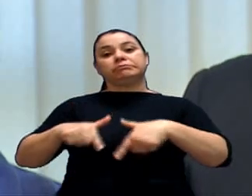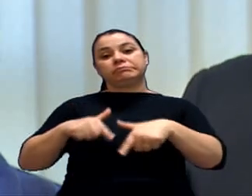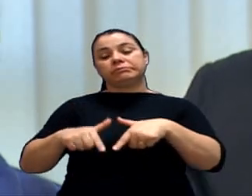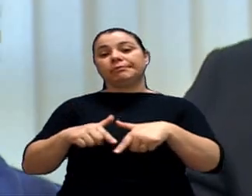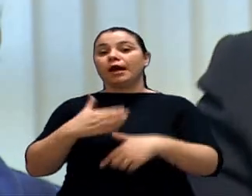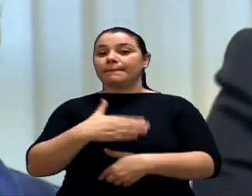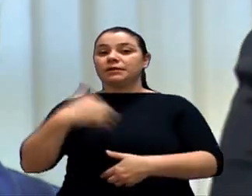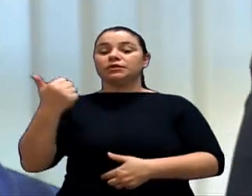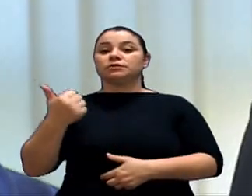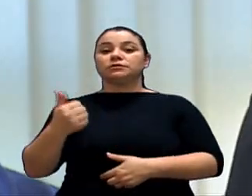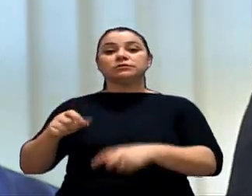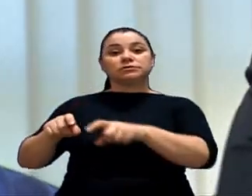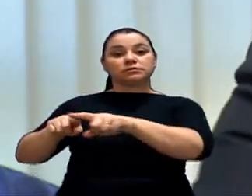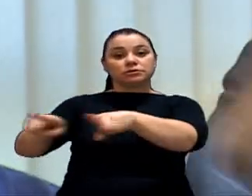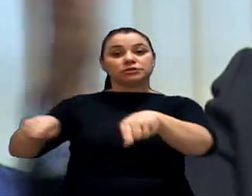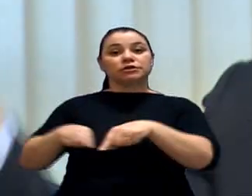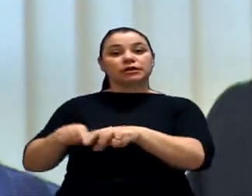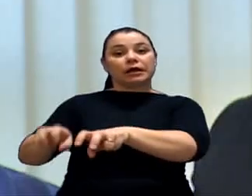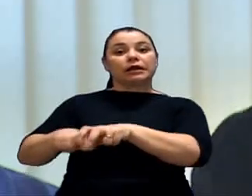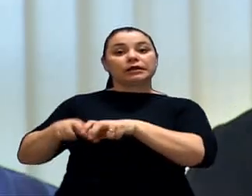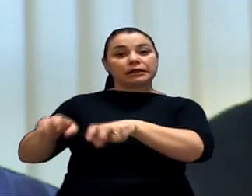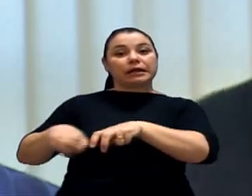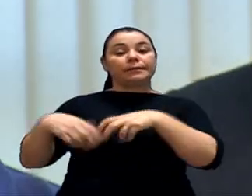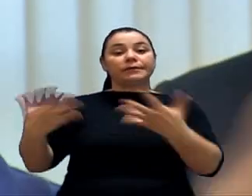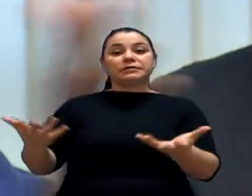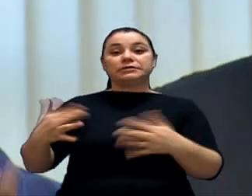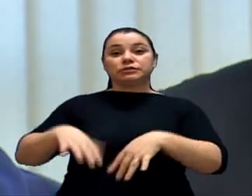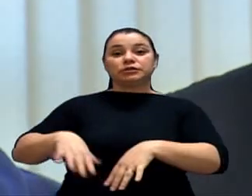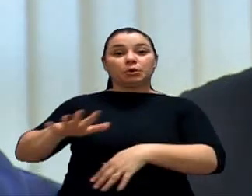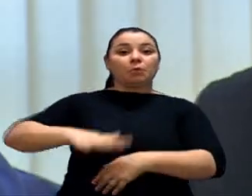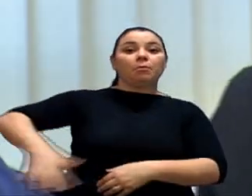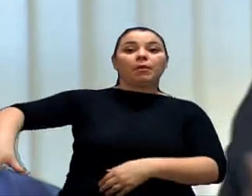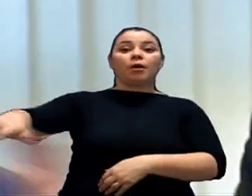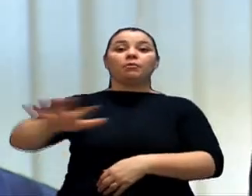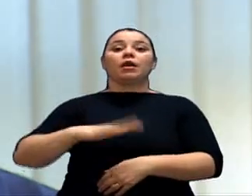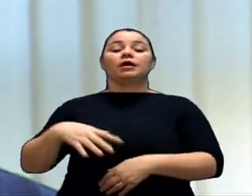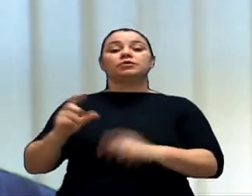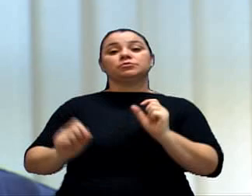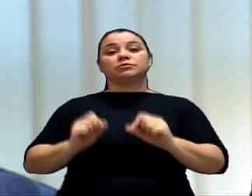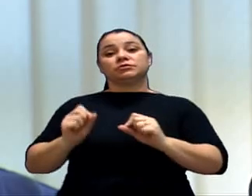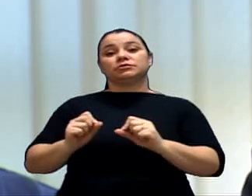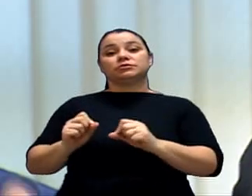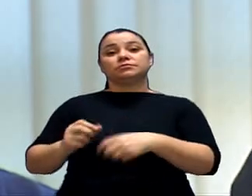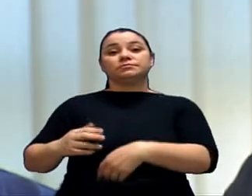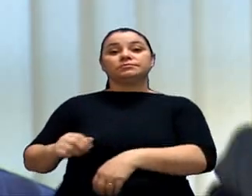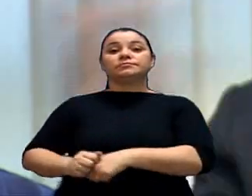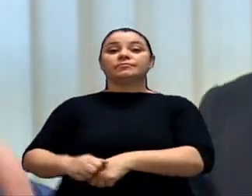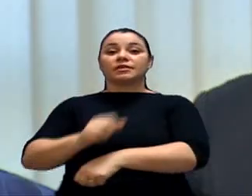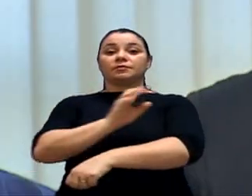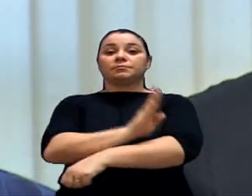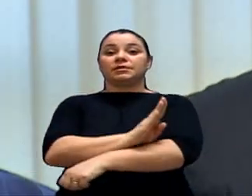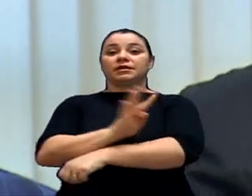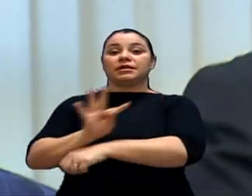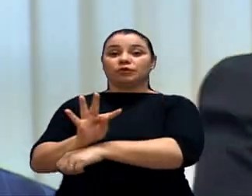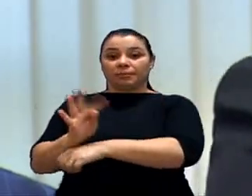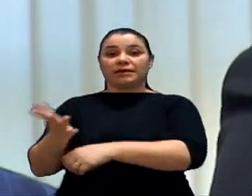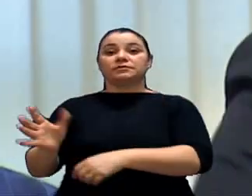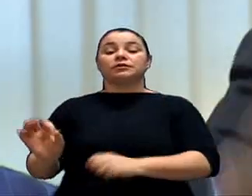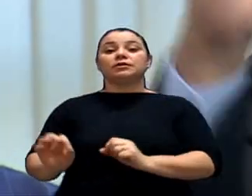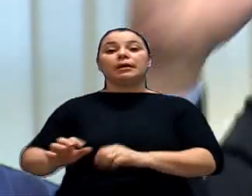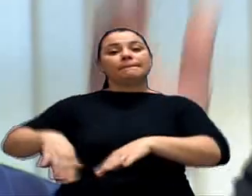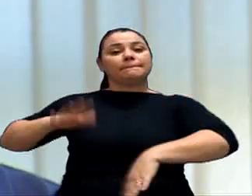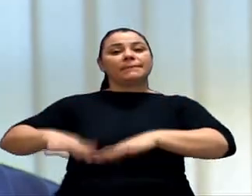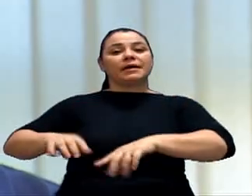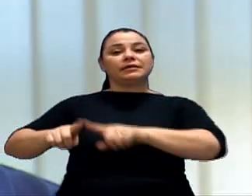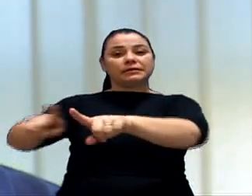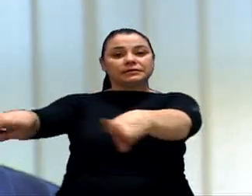áreas rurais são grandes áreas rurais. São mais uma região que a gente fala aí, vou falar da região de Brigadeiro Tobias, da grande Brigadeiro Tobias, são mais de